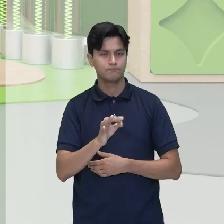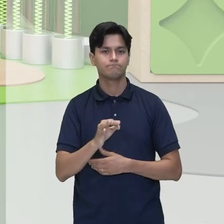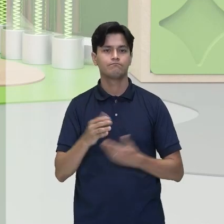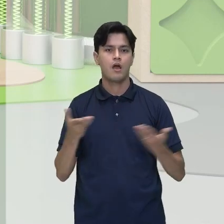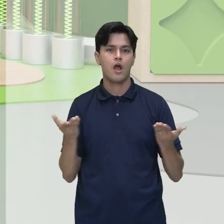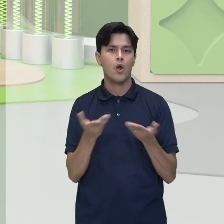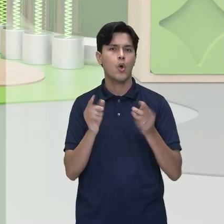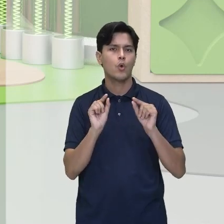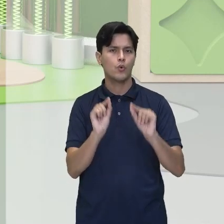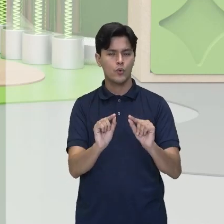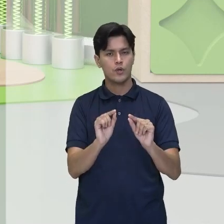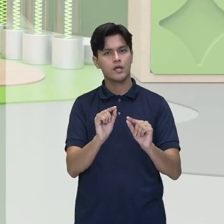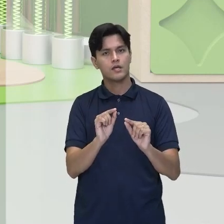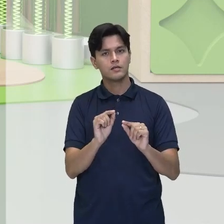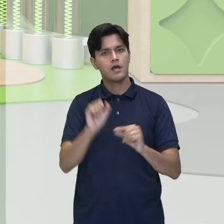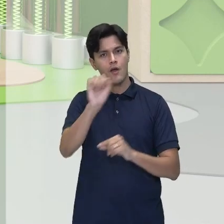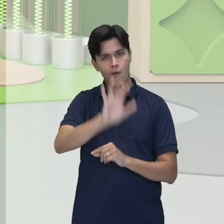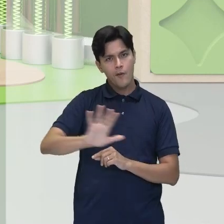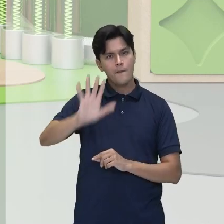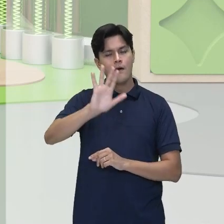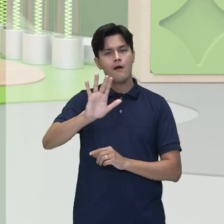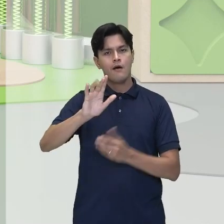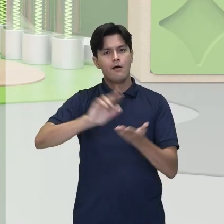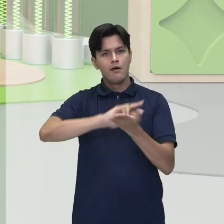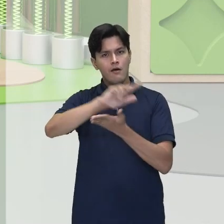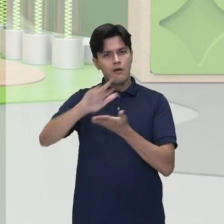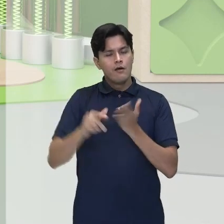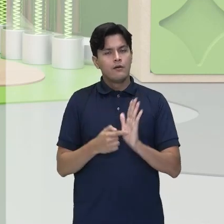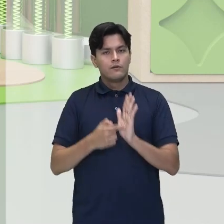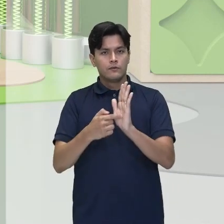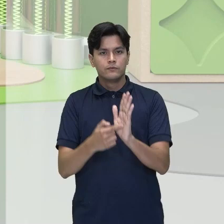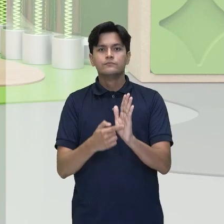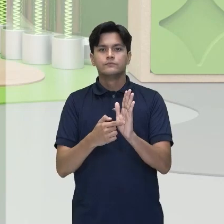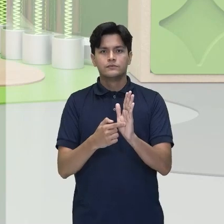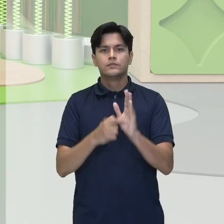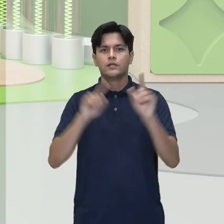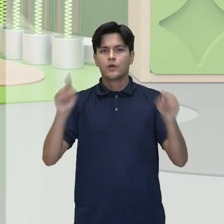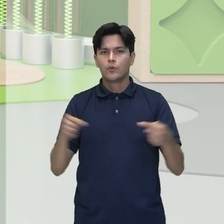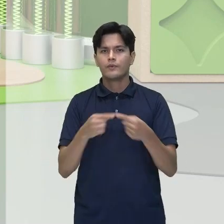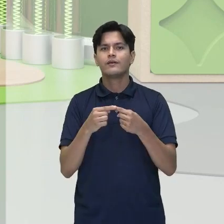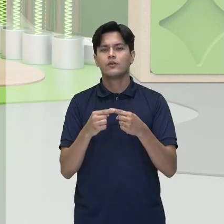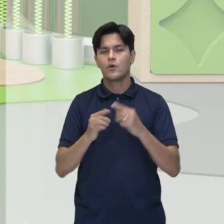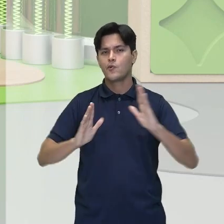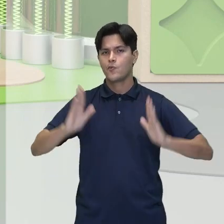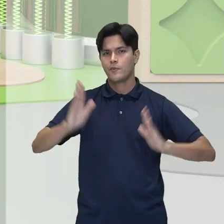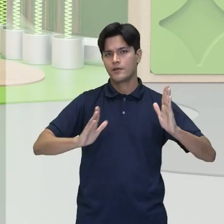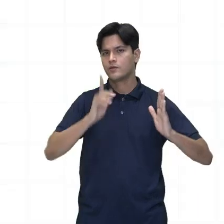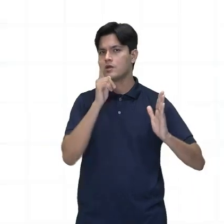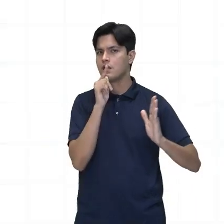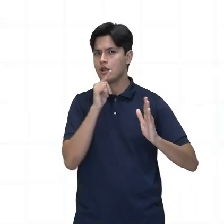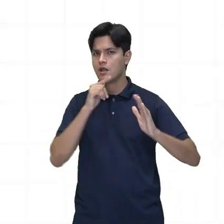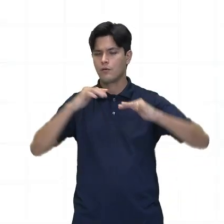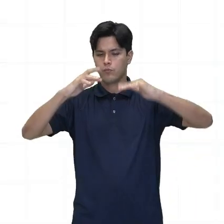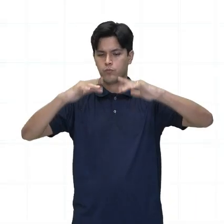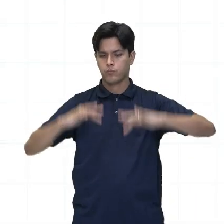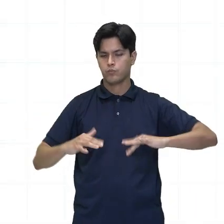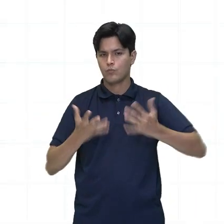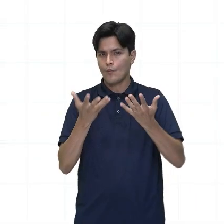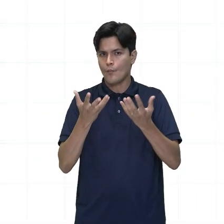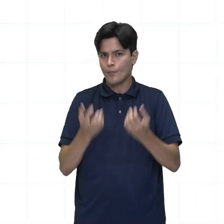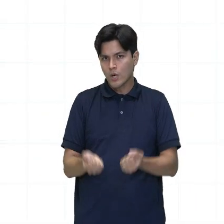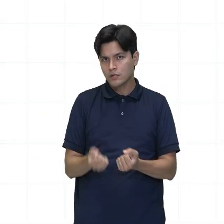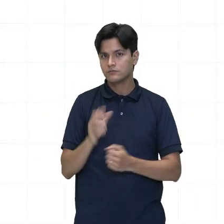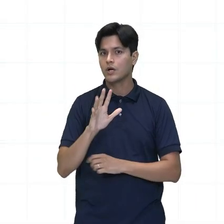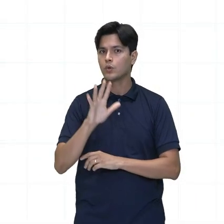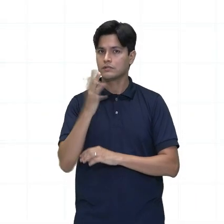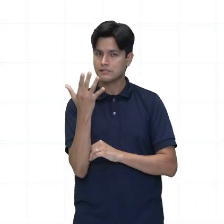aí outras imagens, né, referentes à seca histórica que aconteceu aí nos últimos meses, né, nos últimos